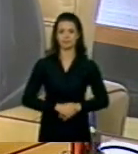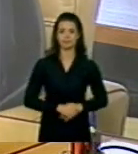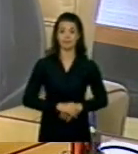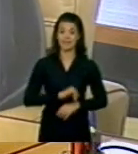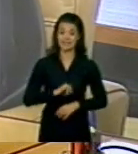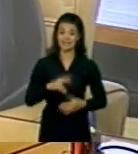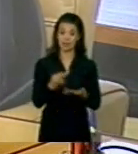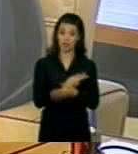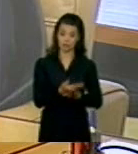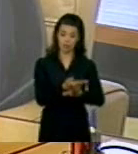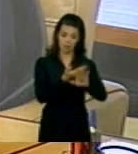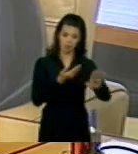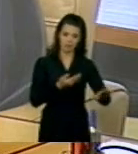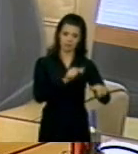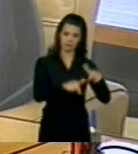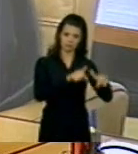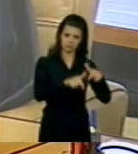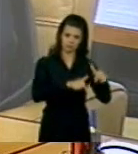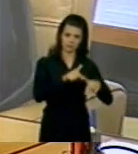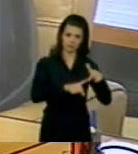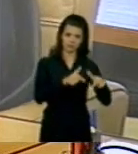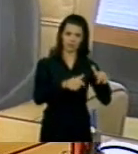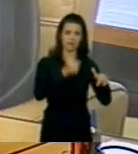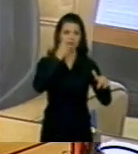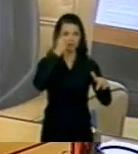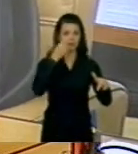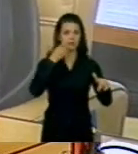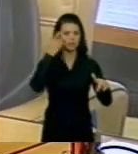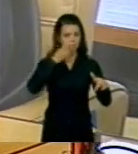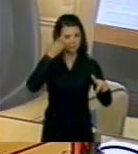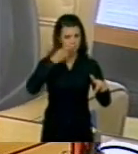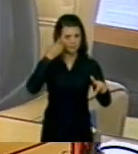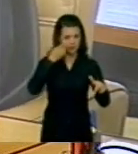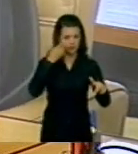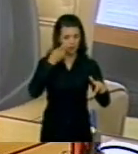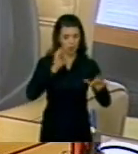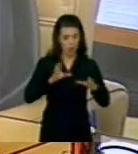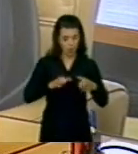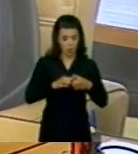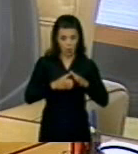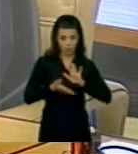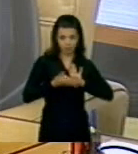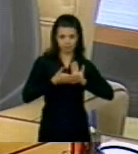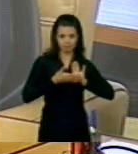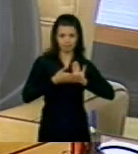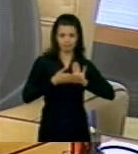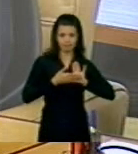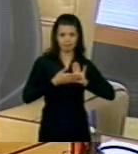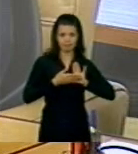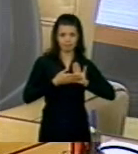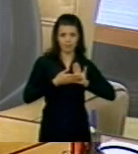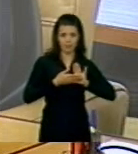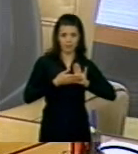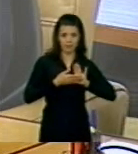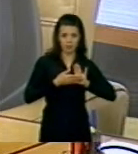afastamento cautelar do exercício do mandato, deve, nas palavras dos proponentes, o tribunal competente para o processamento